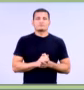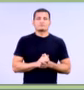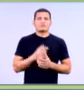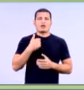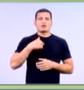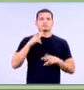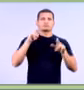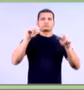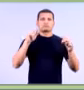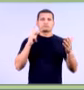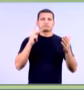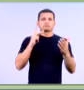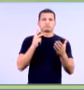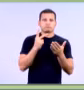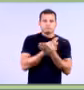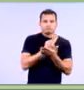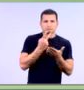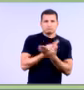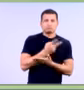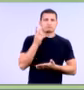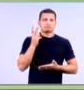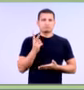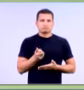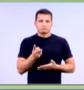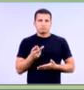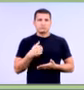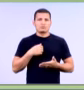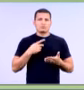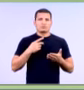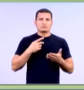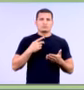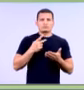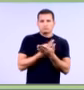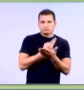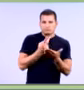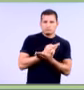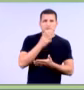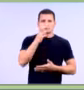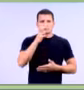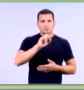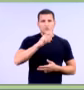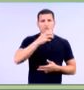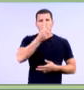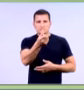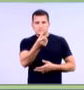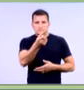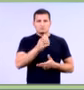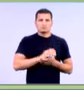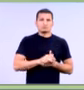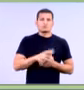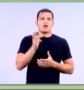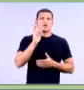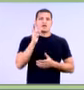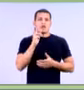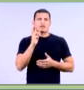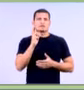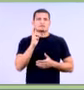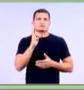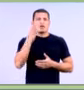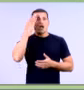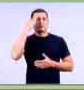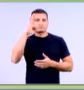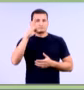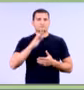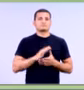nunca cometo o mesmo erro 2 vezes. Eu cometo 5 ou 6 vezes. Quem é que está sendo evidenciado